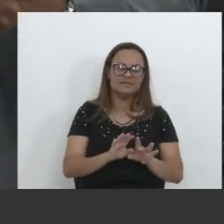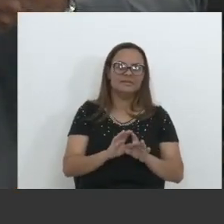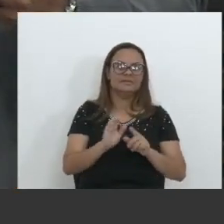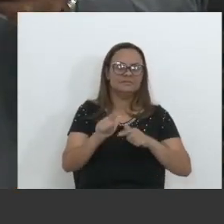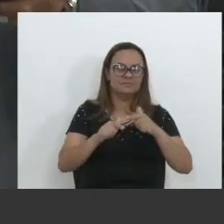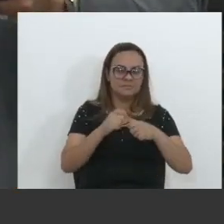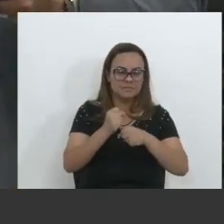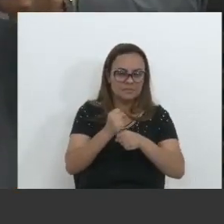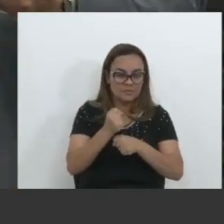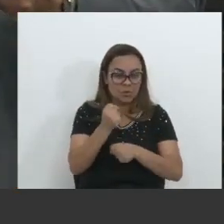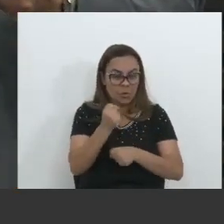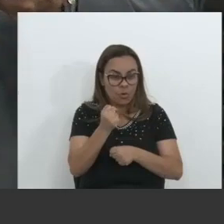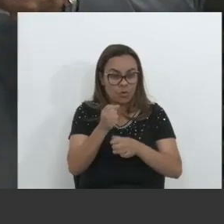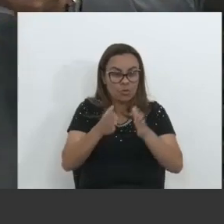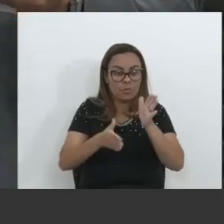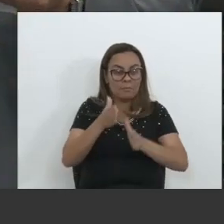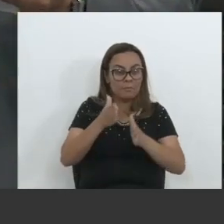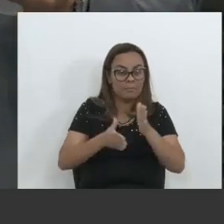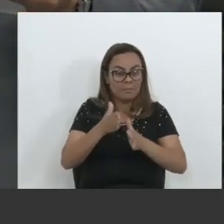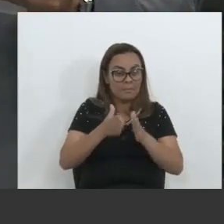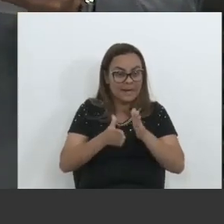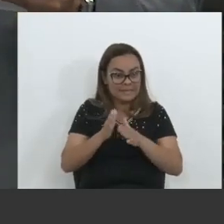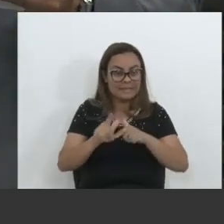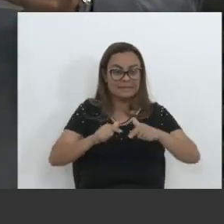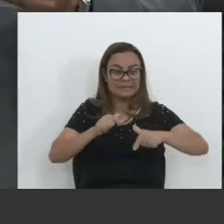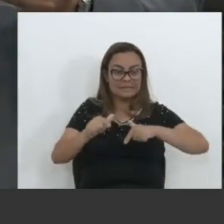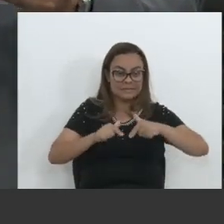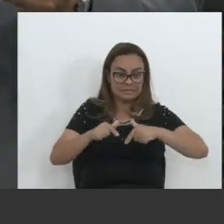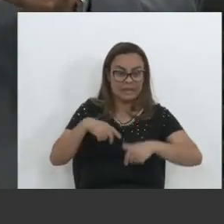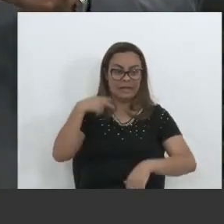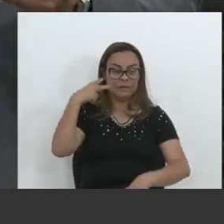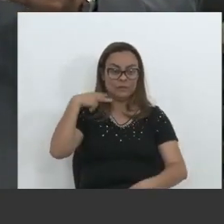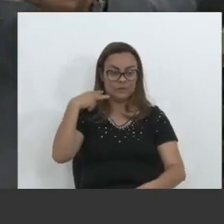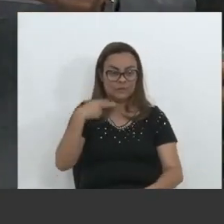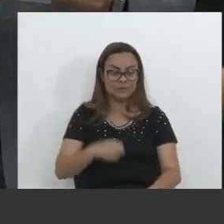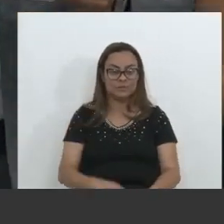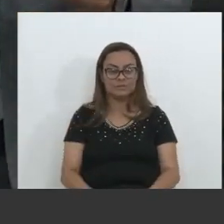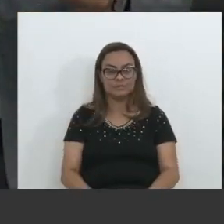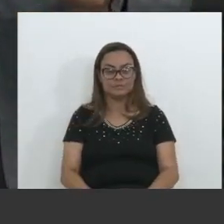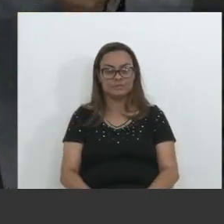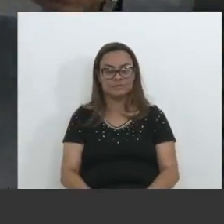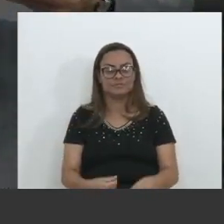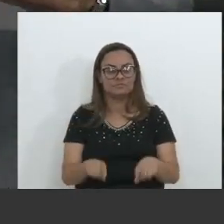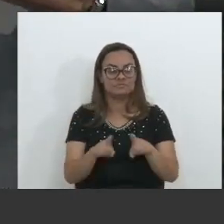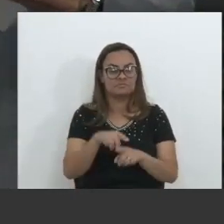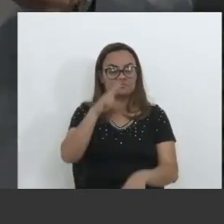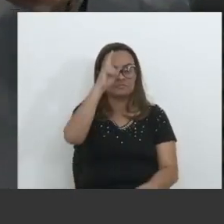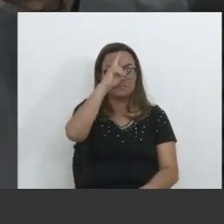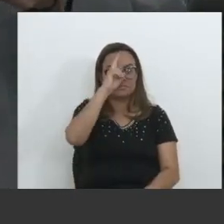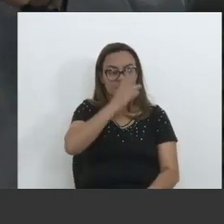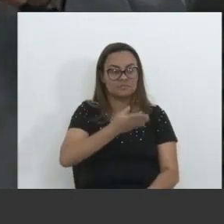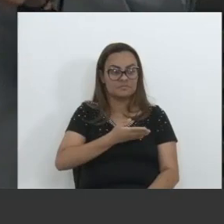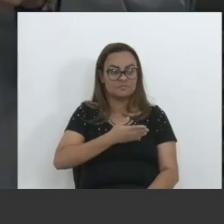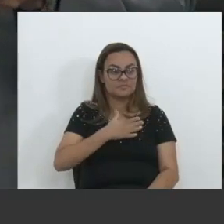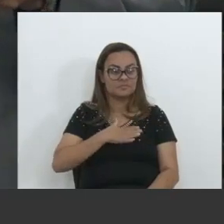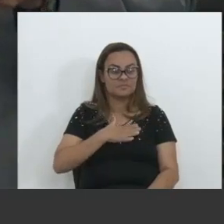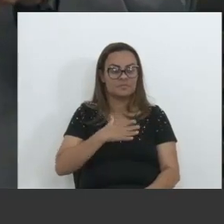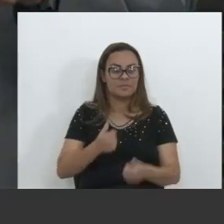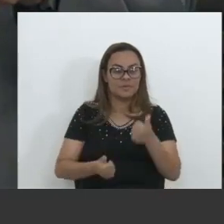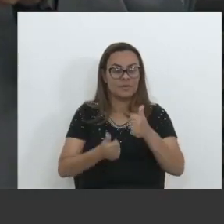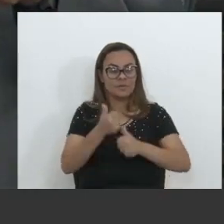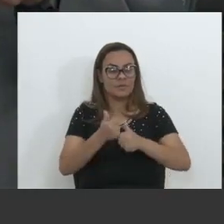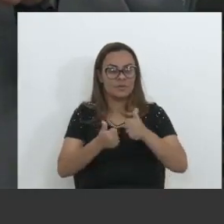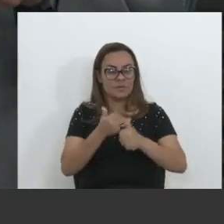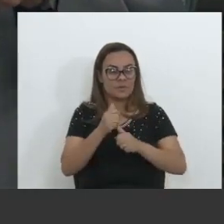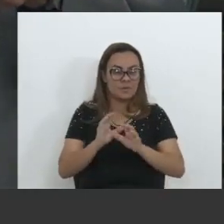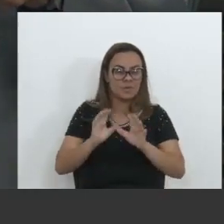oito mandato né então ele ele me faz lembrar um amigo meu que jogava bola e todo mundo queria que